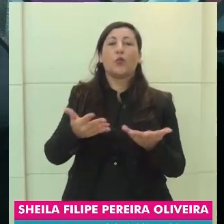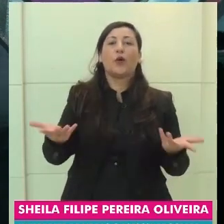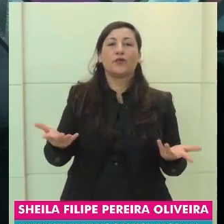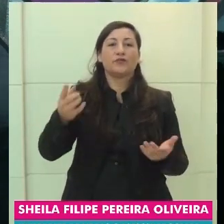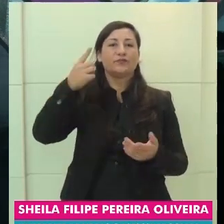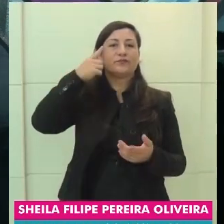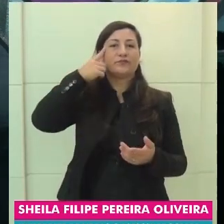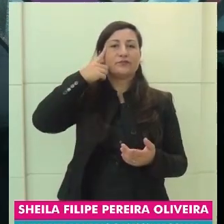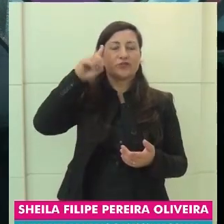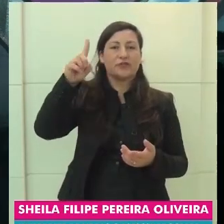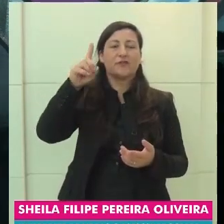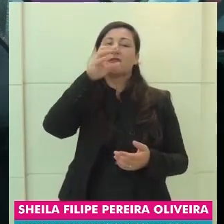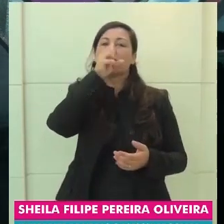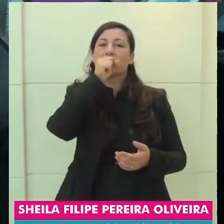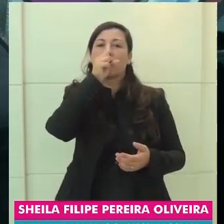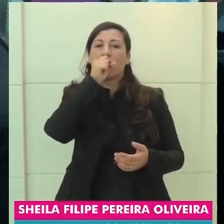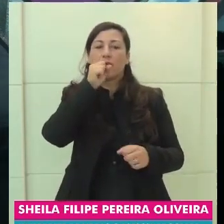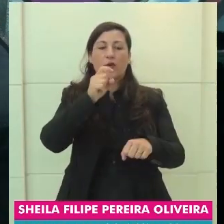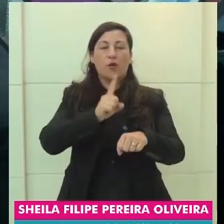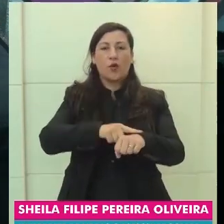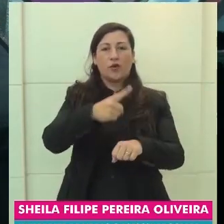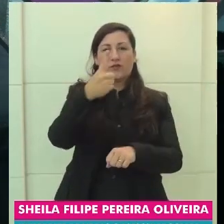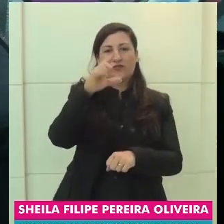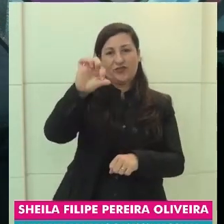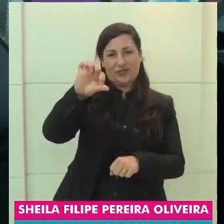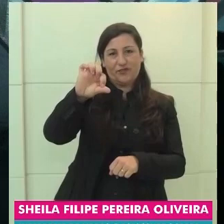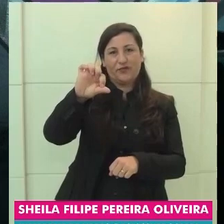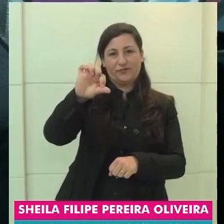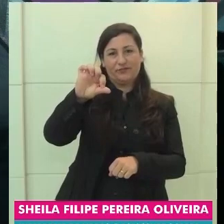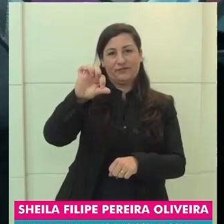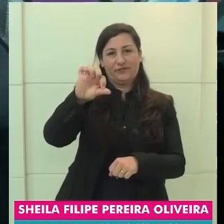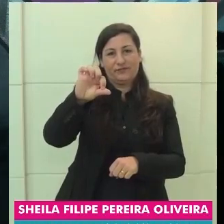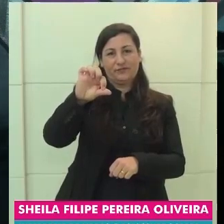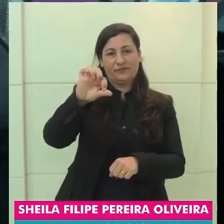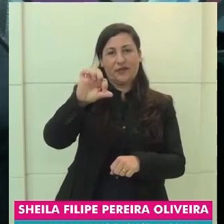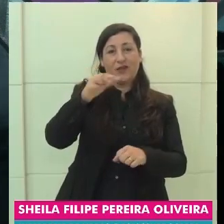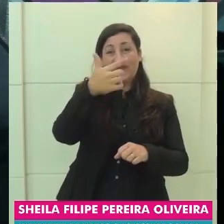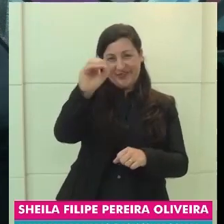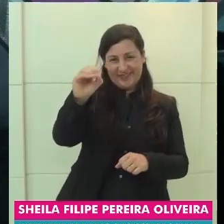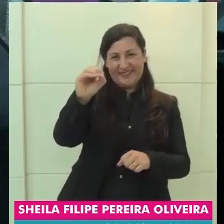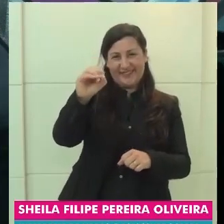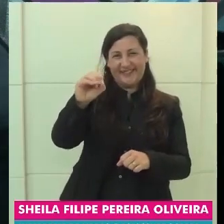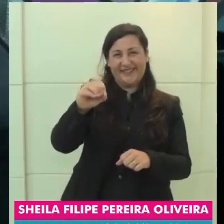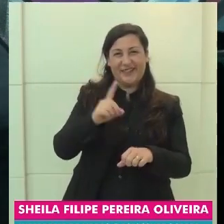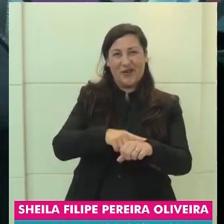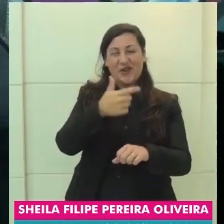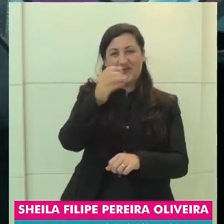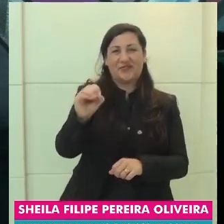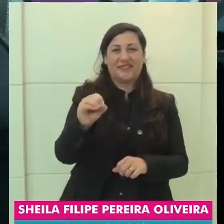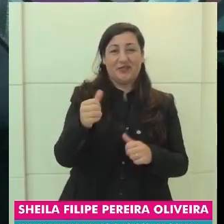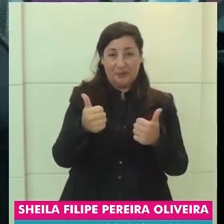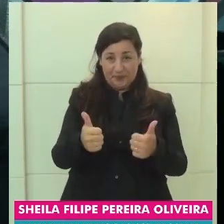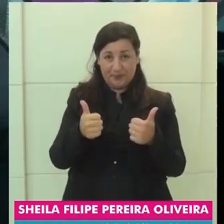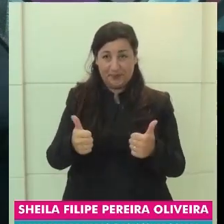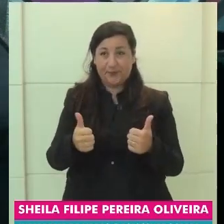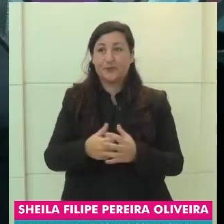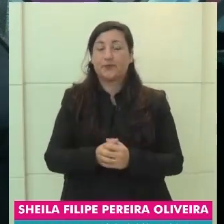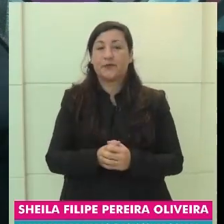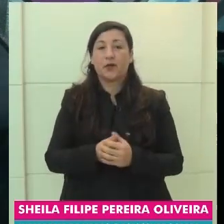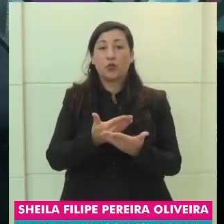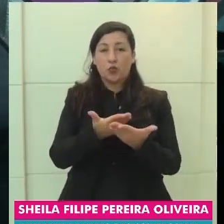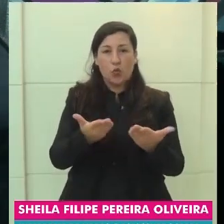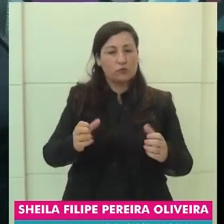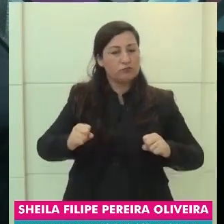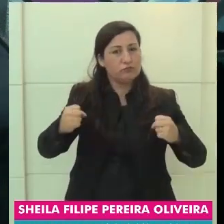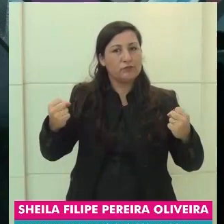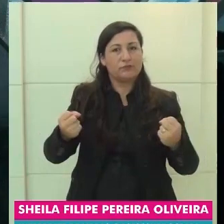no Santuário Nossa Senhora Mãe dos Homens. Vamos participar, valor bem acessível. Todos colaborando aí para a gente fazer